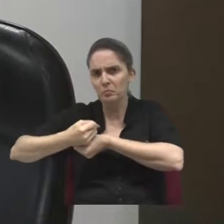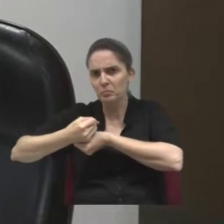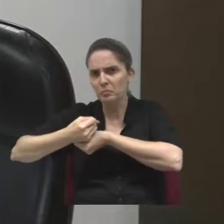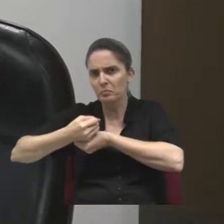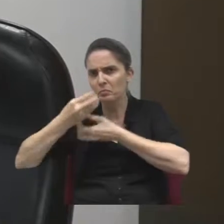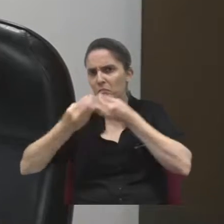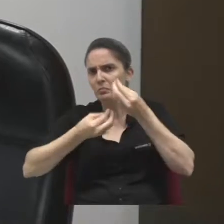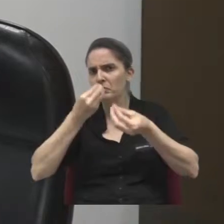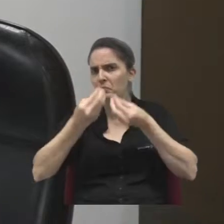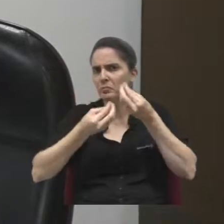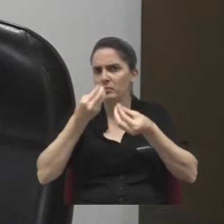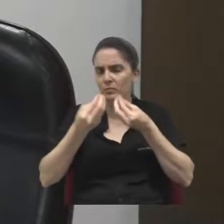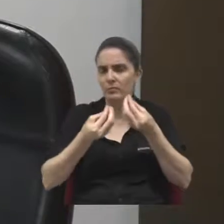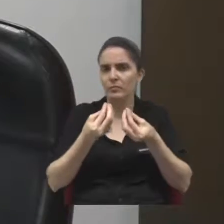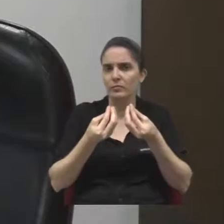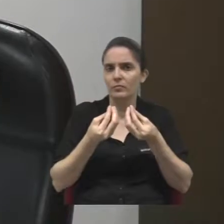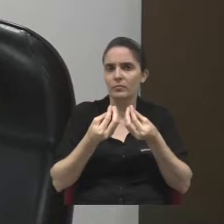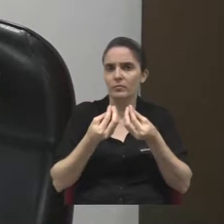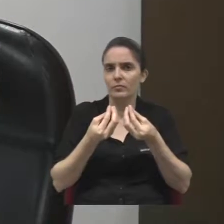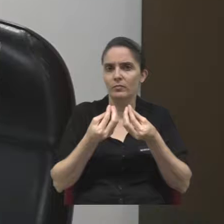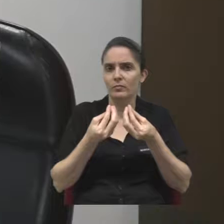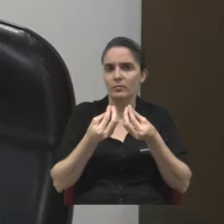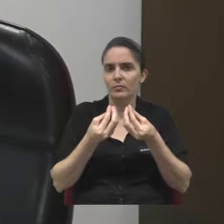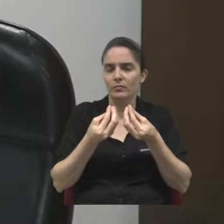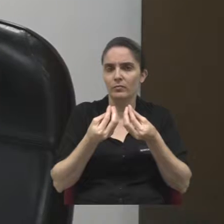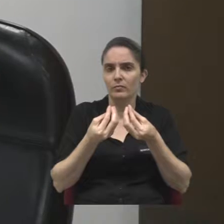partidária cega o coração do cristão?